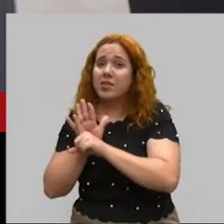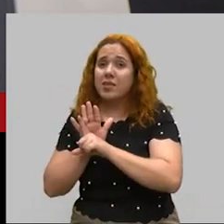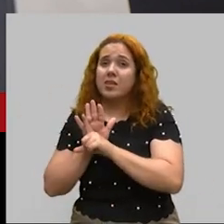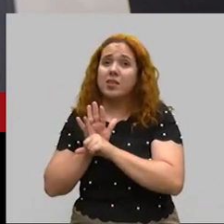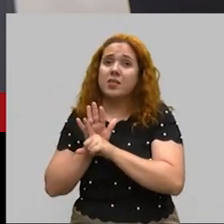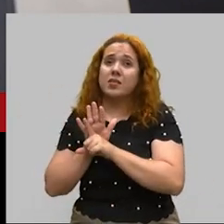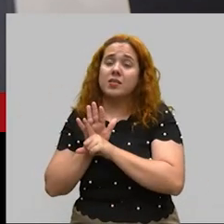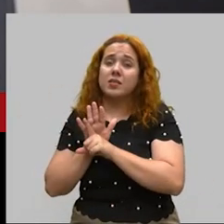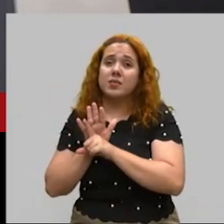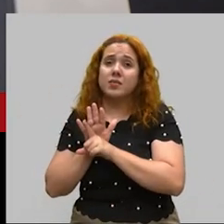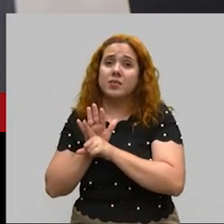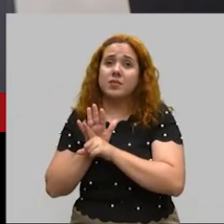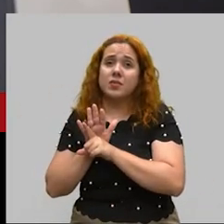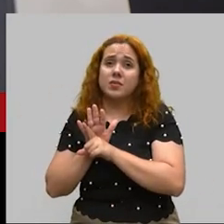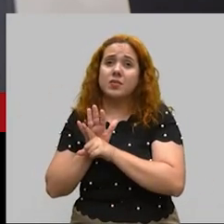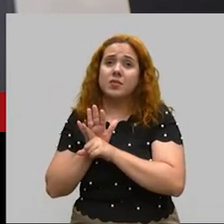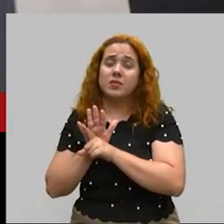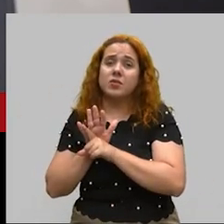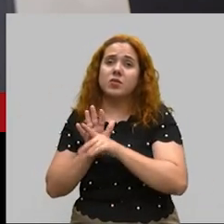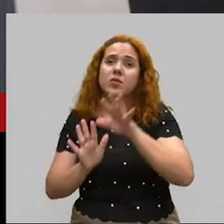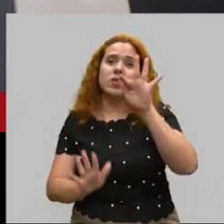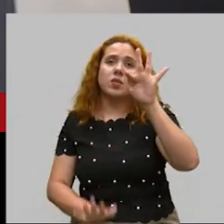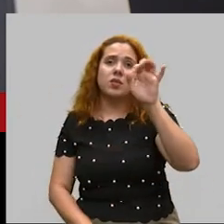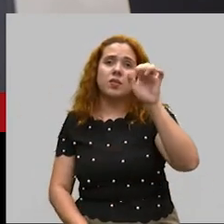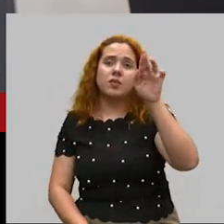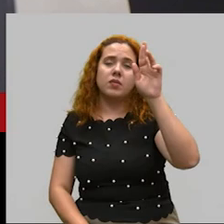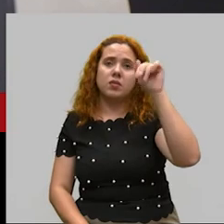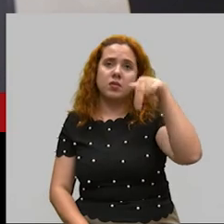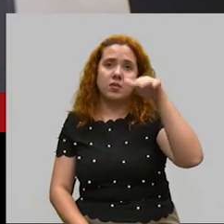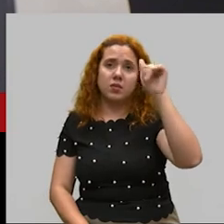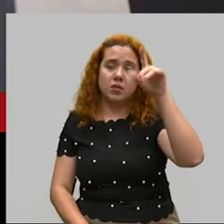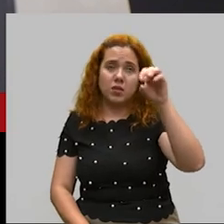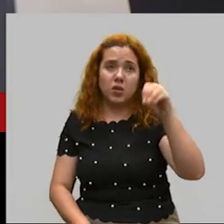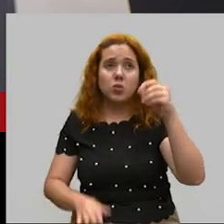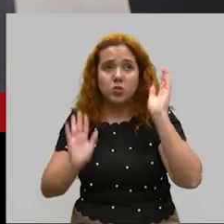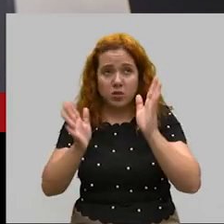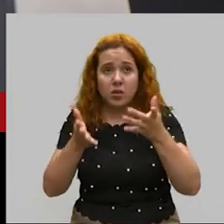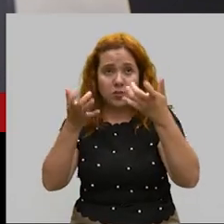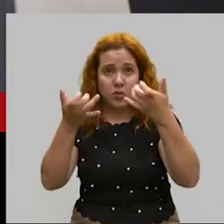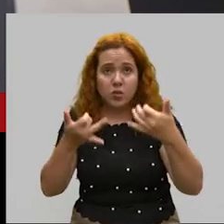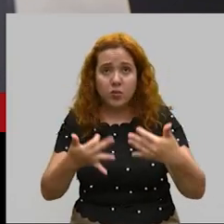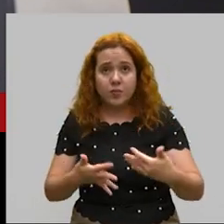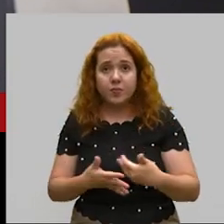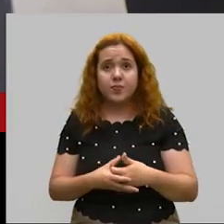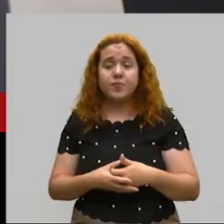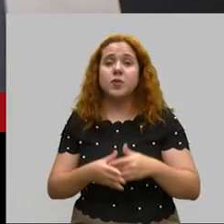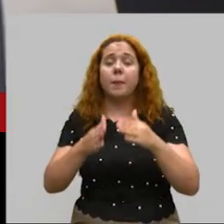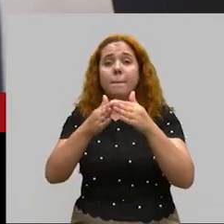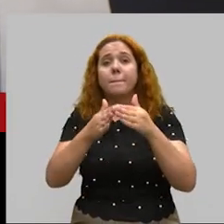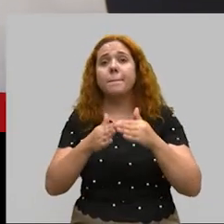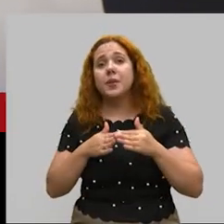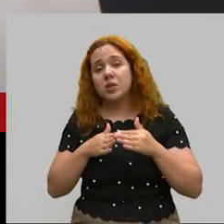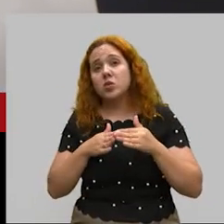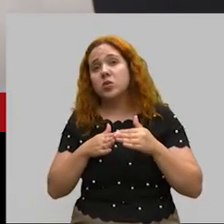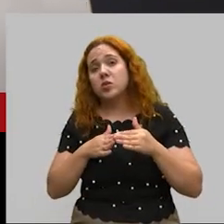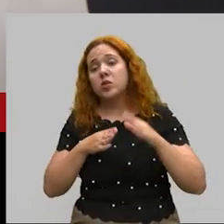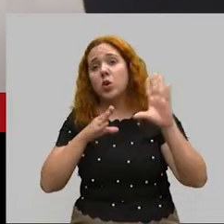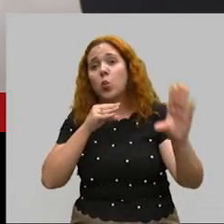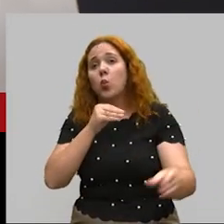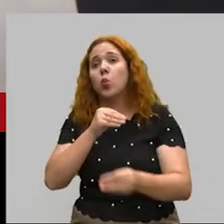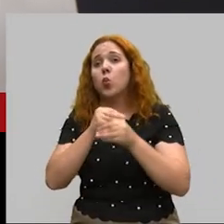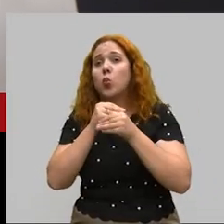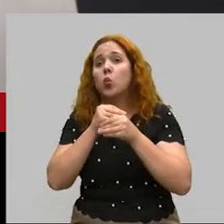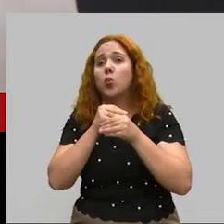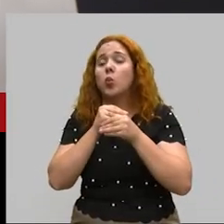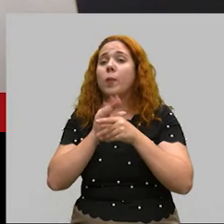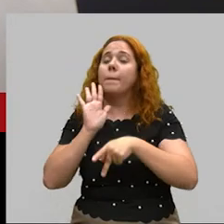eh o o Fernando em nome do Governo do Estado nos trouxe eh eu já solicitei que fosse incluído o